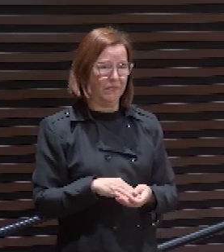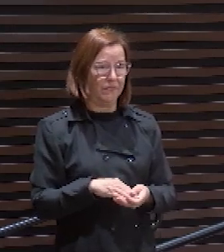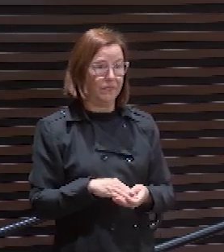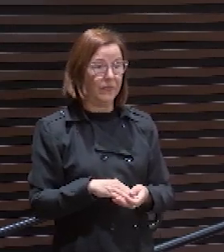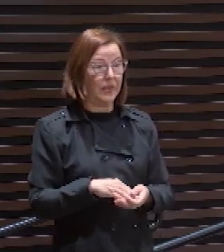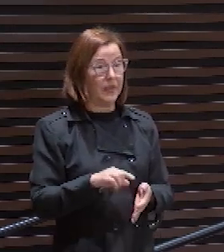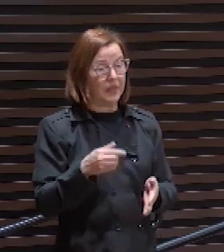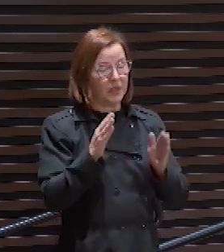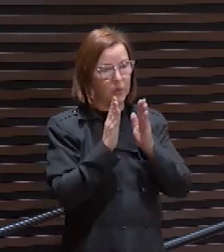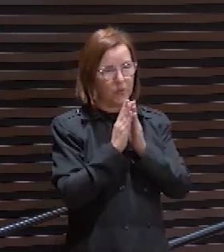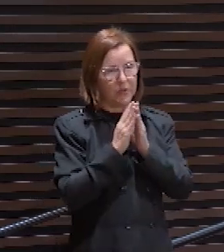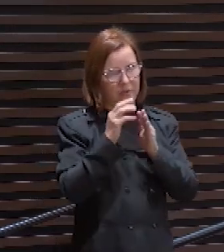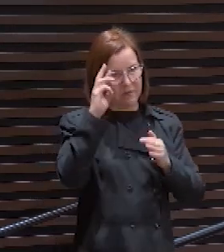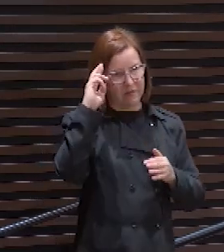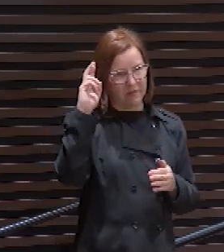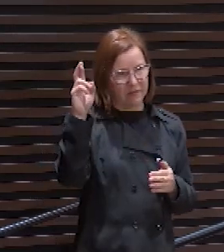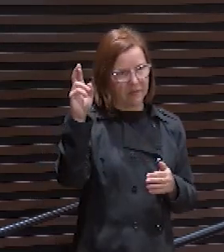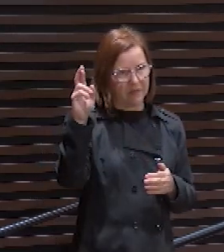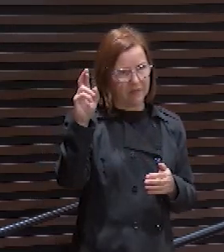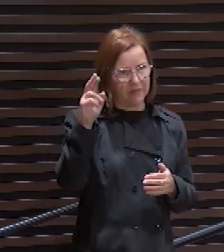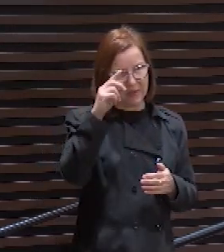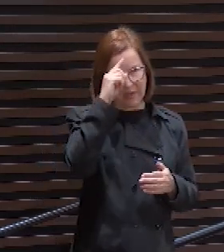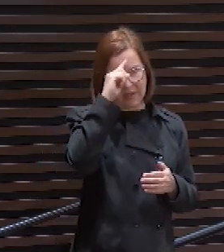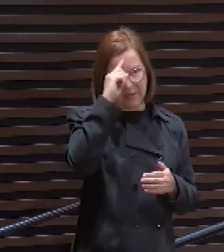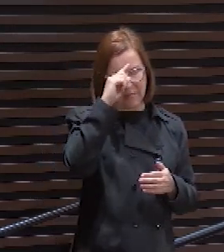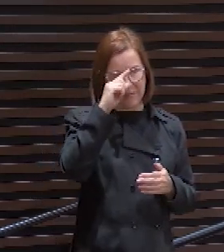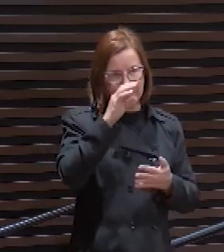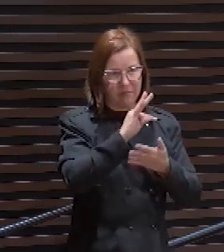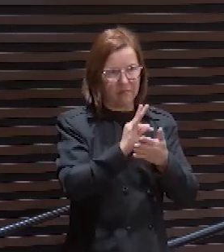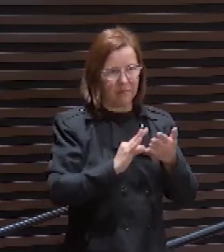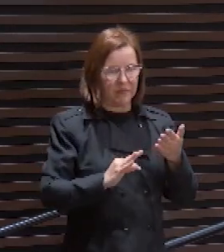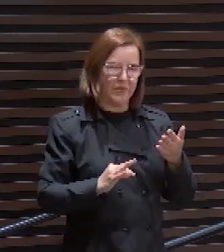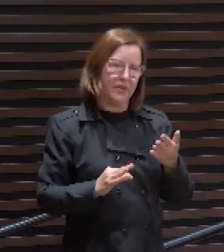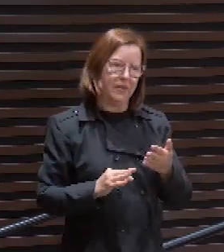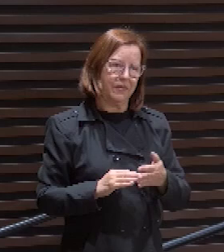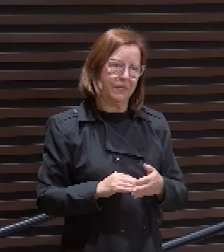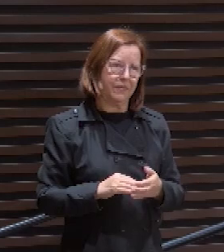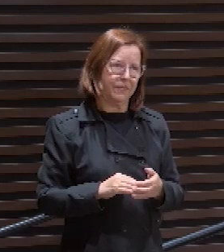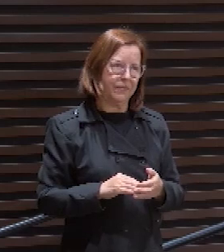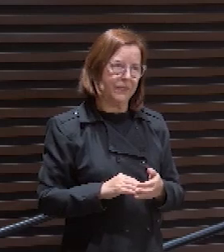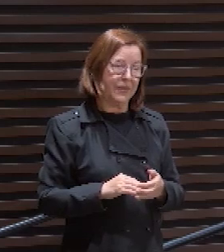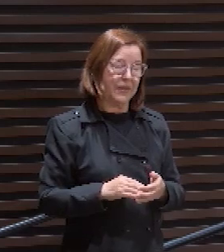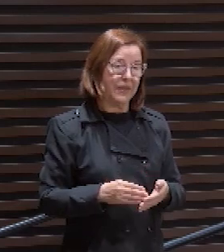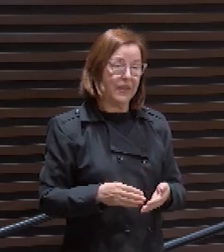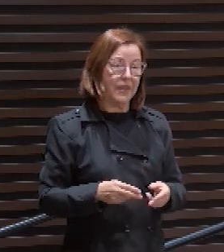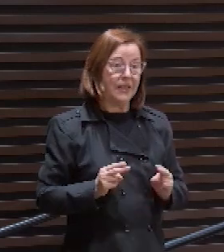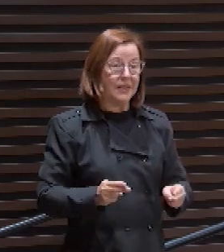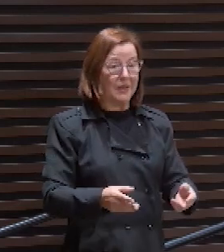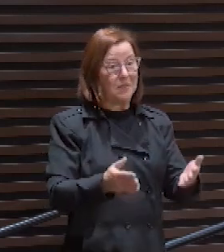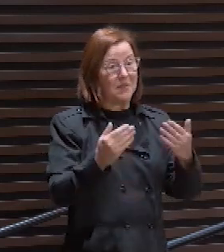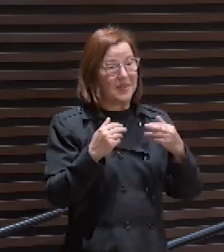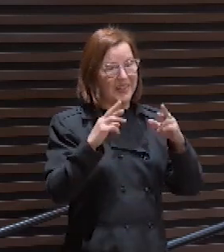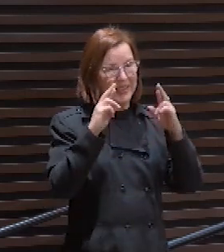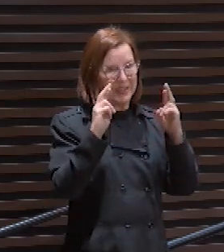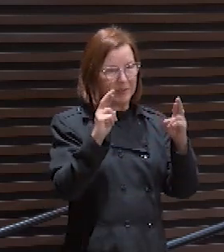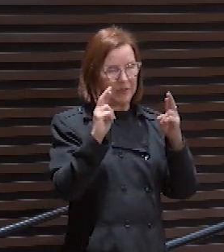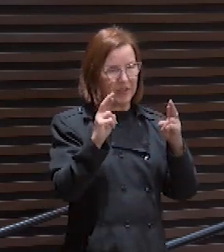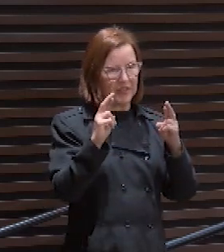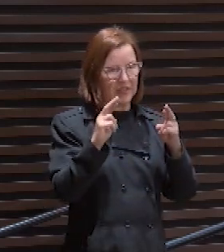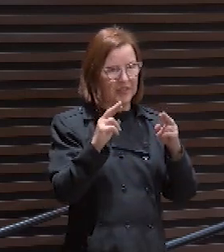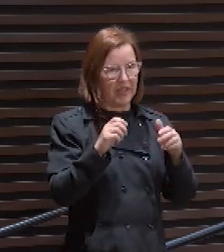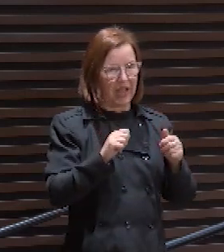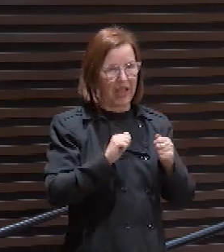orando ao Senhor, Deus me lembrou de uma passagem que me dá sempre muita esperança quando eu leio, que está em